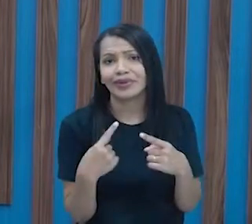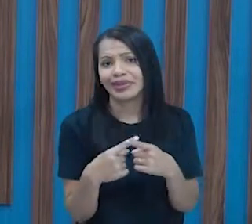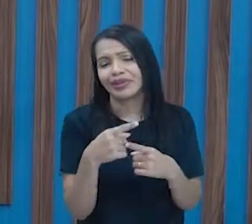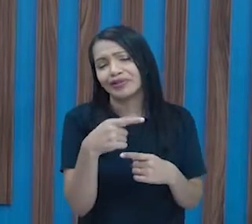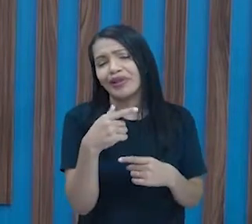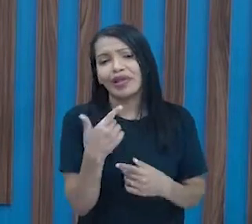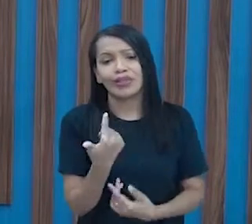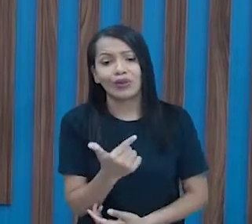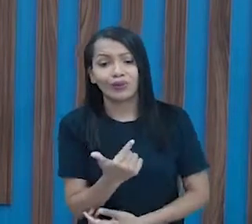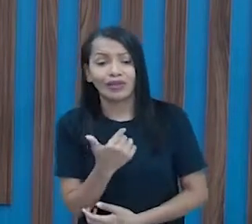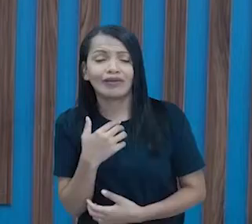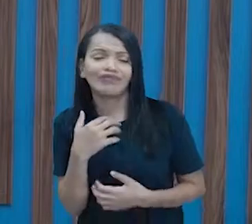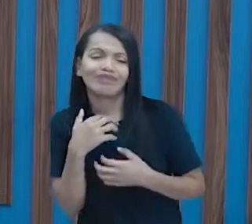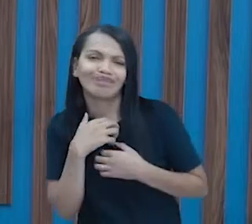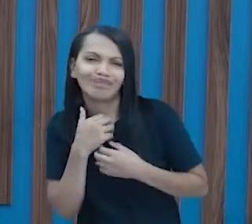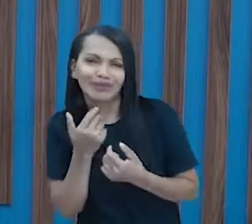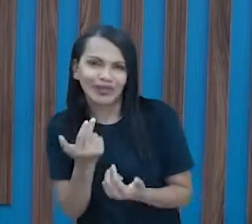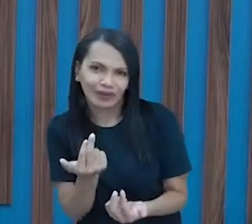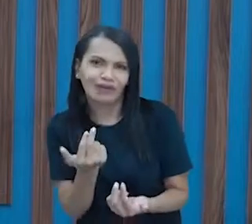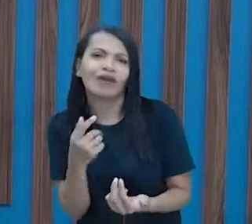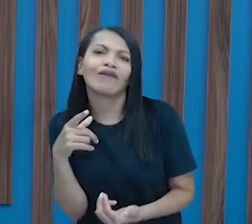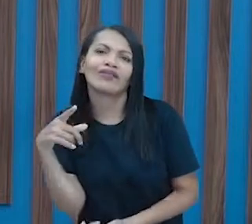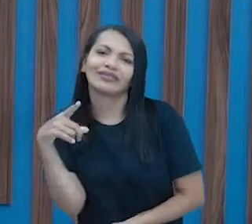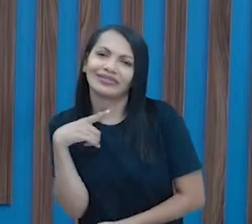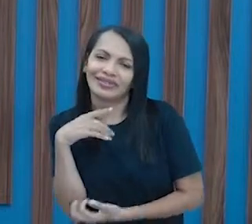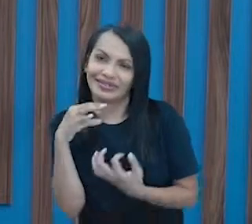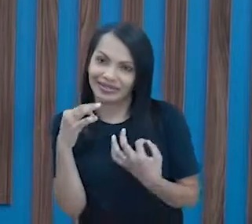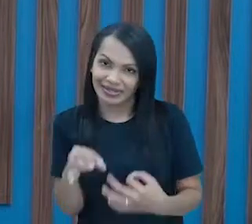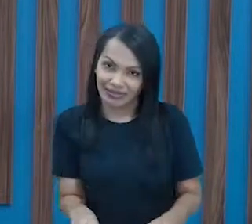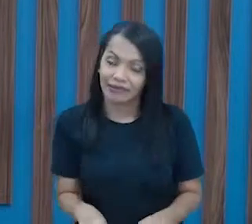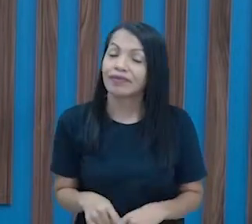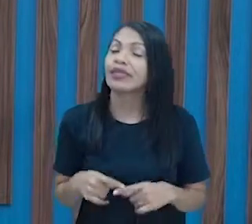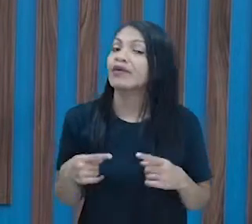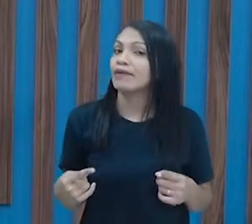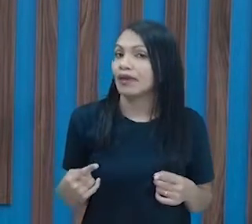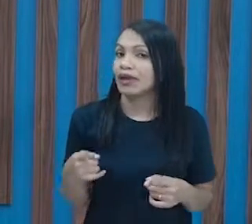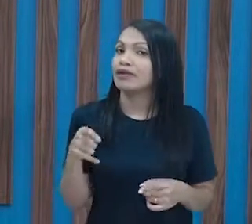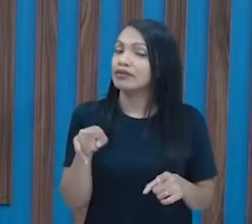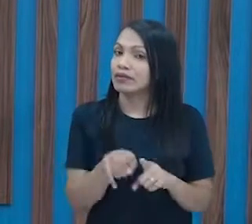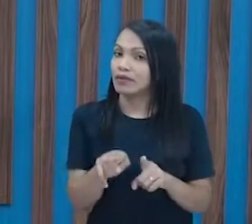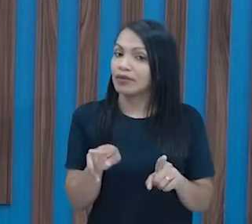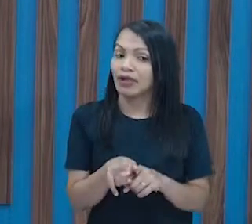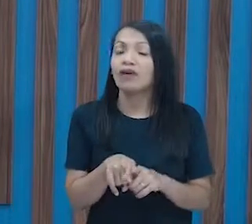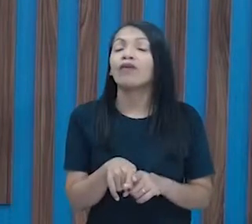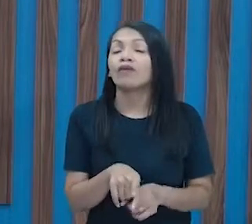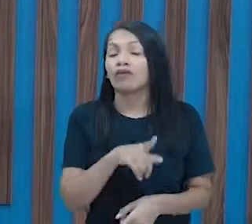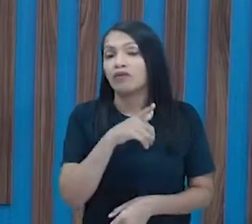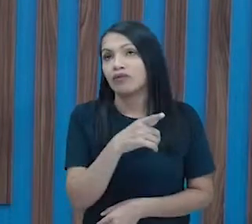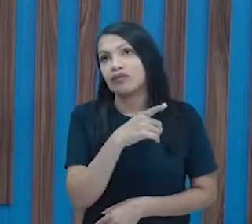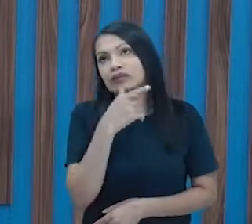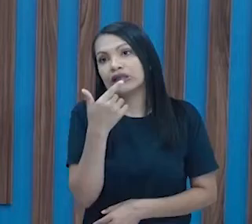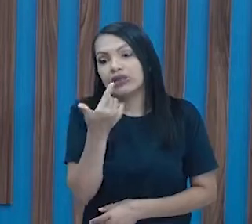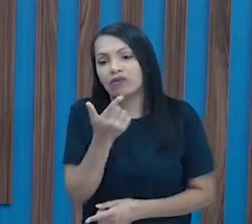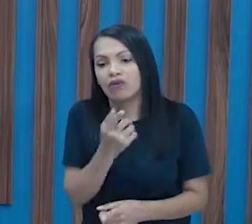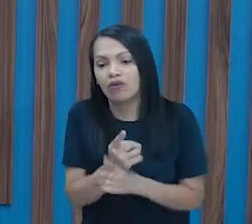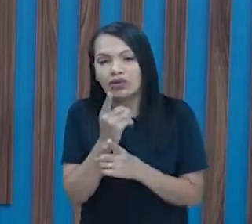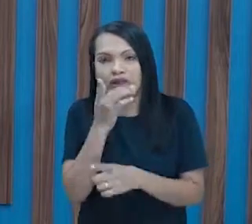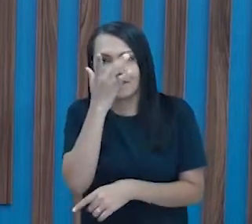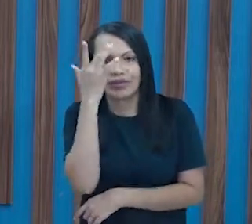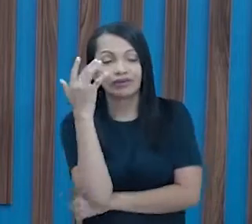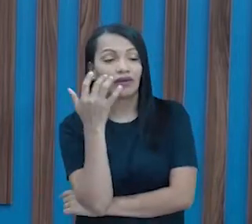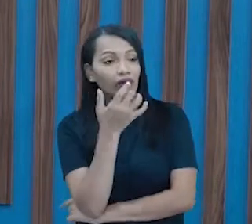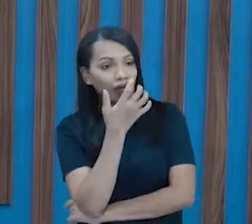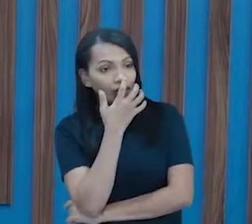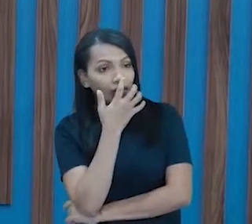tem a mesma sensibilidade que a gente tem. Mas nada impede também da gente um dia encontrar alguém olhando a gente